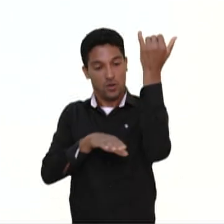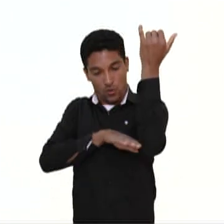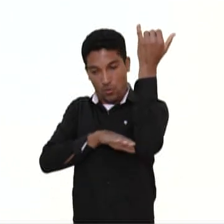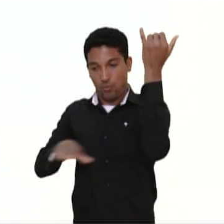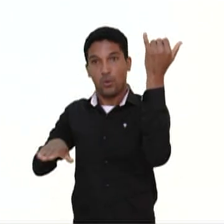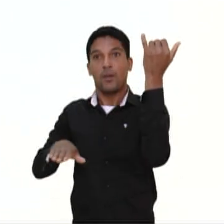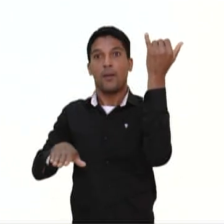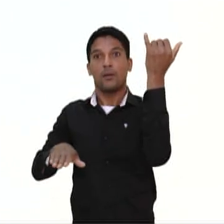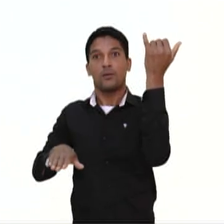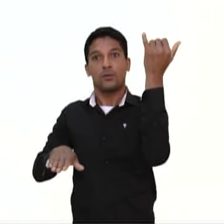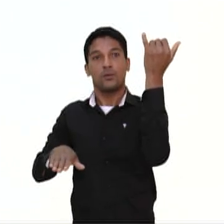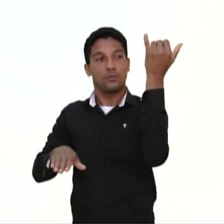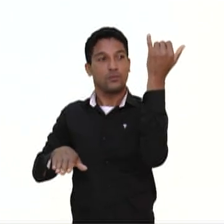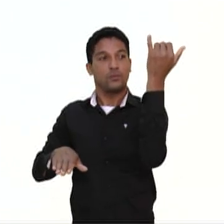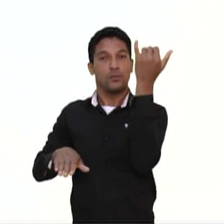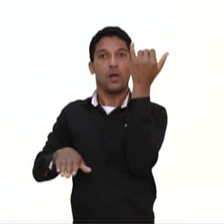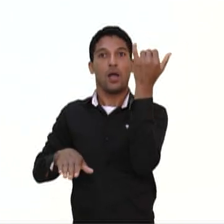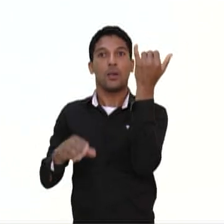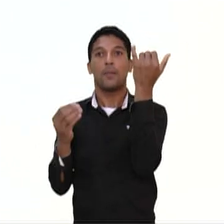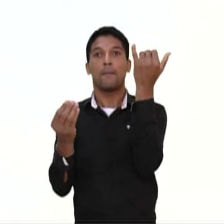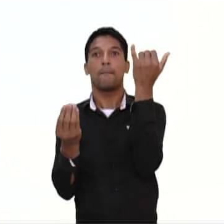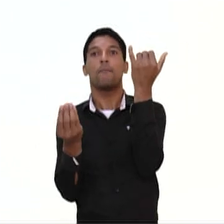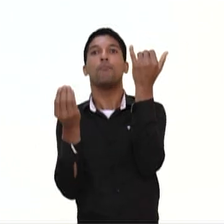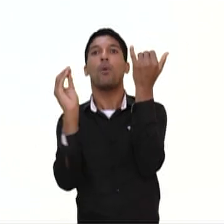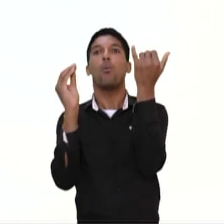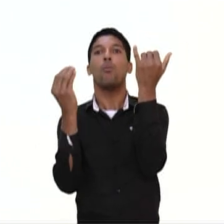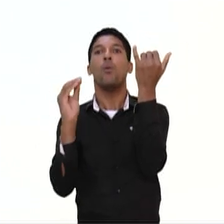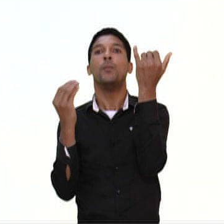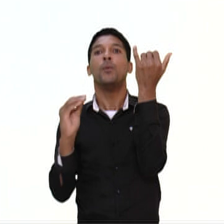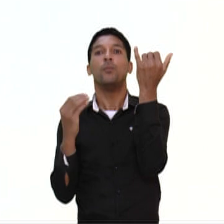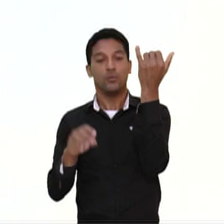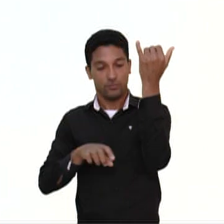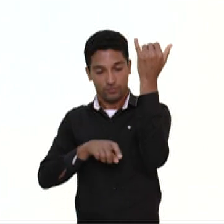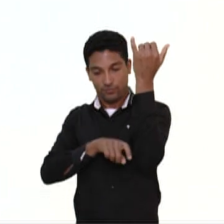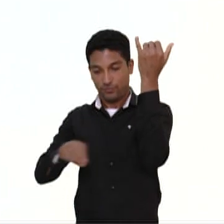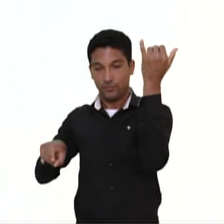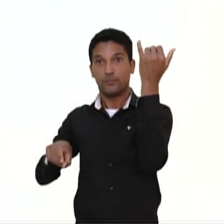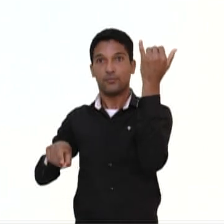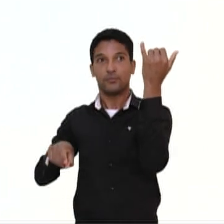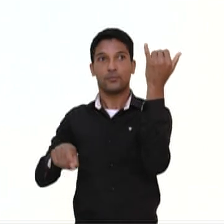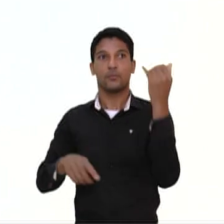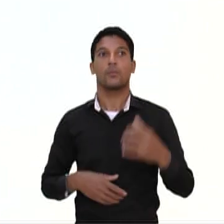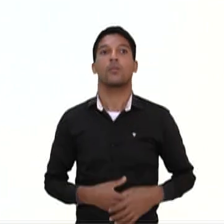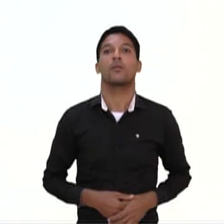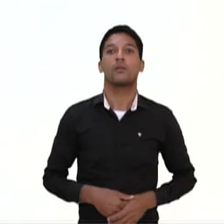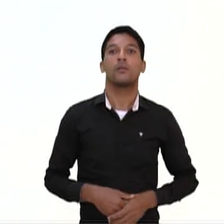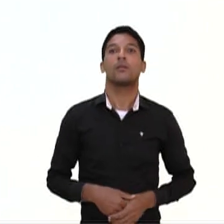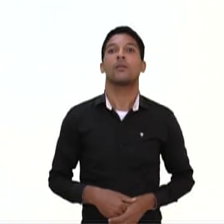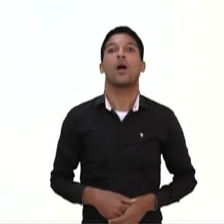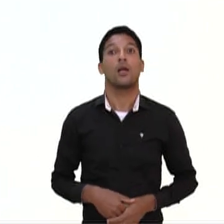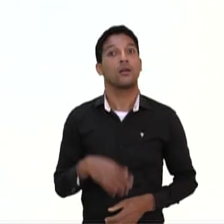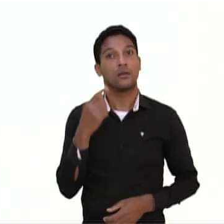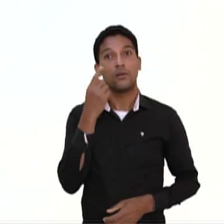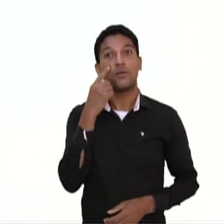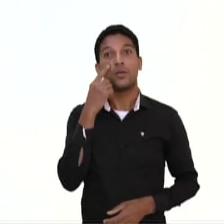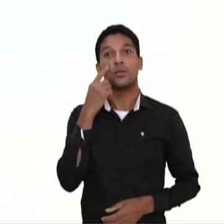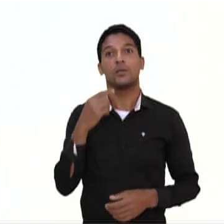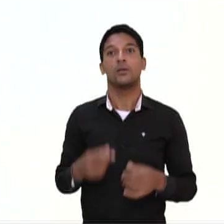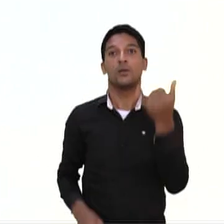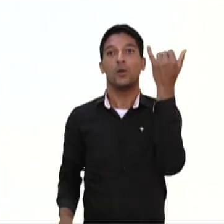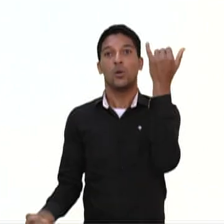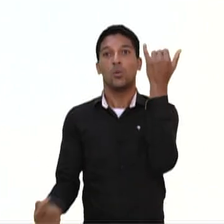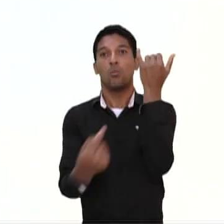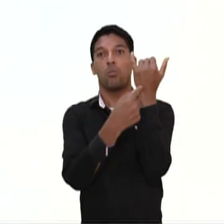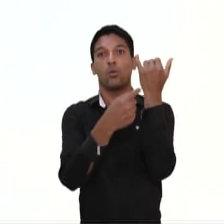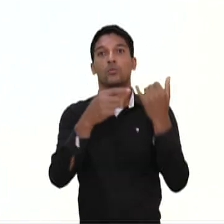aí, agora eu começo a minha anotação, ok? Então, ponto A, menos 1 e 8. Ele